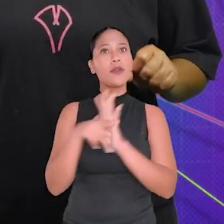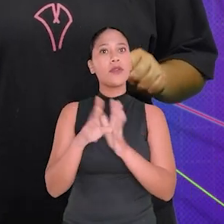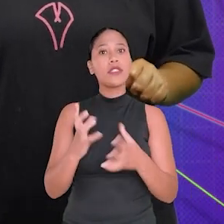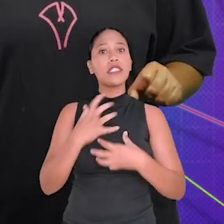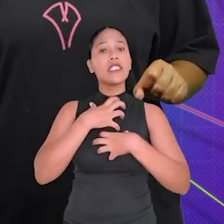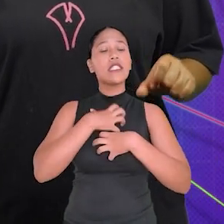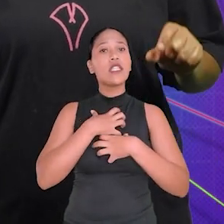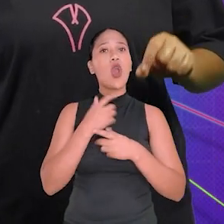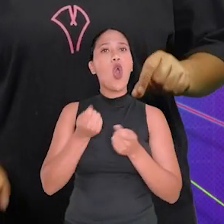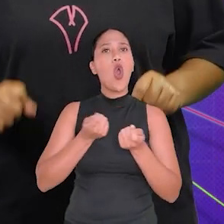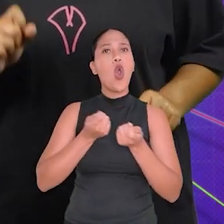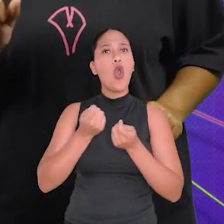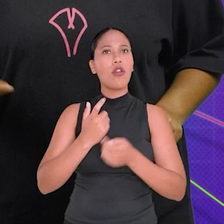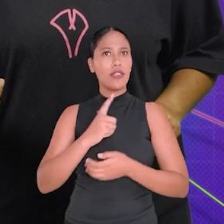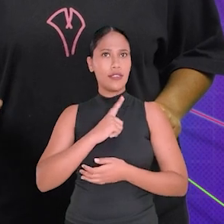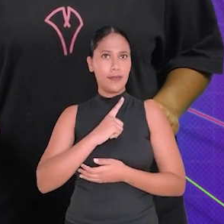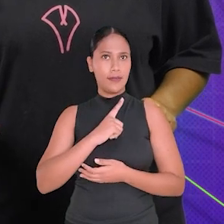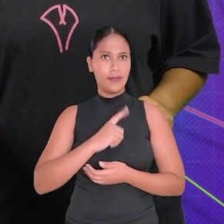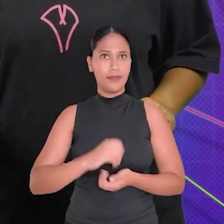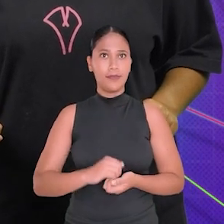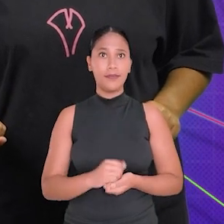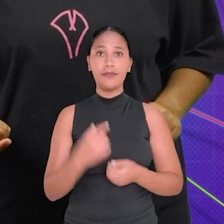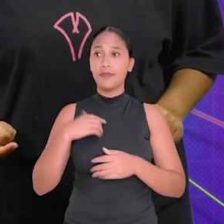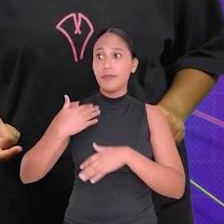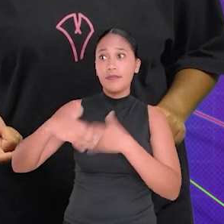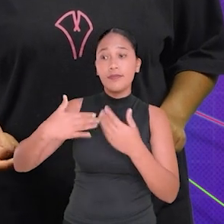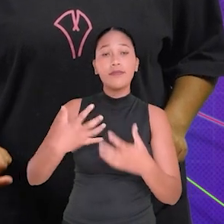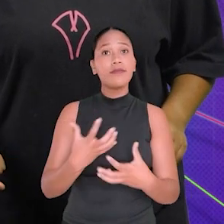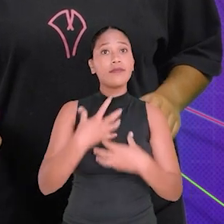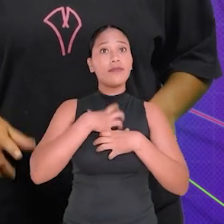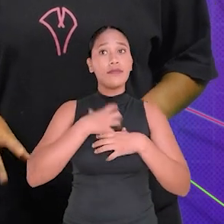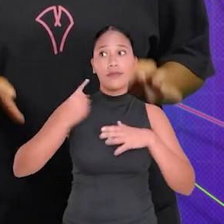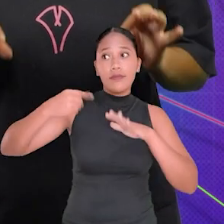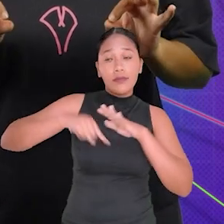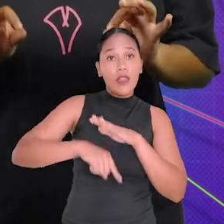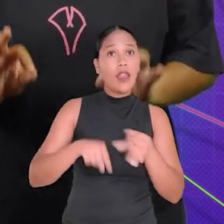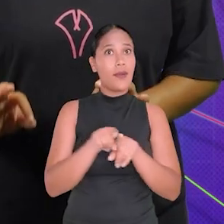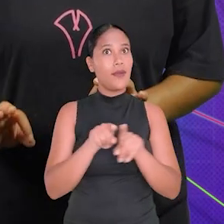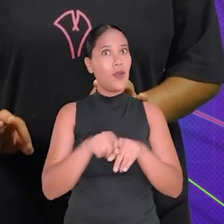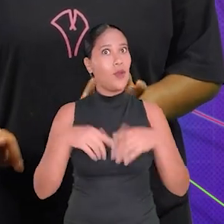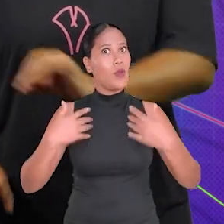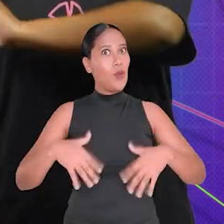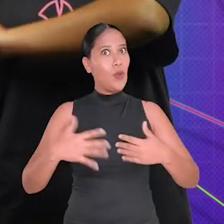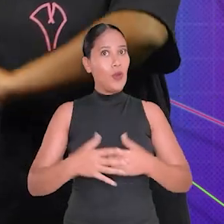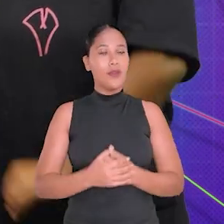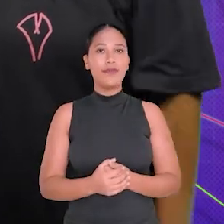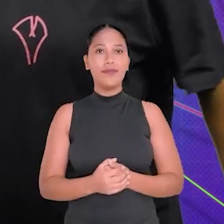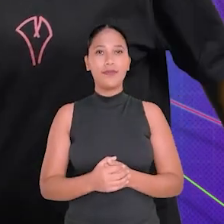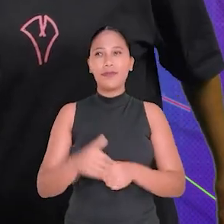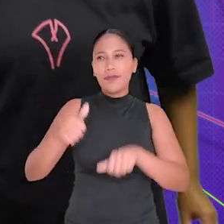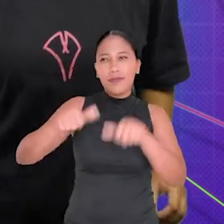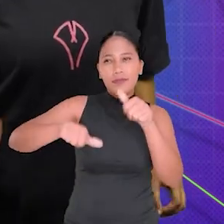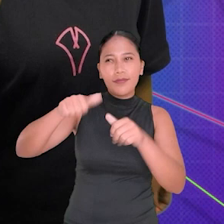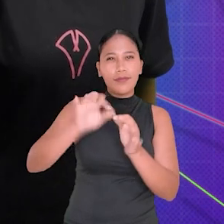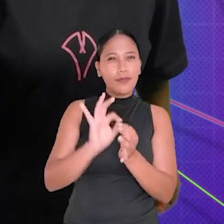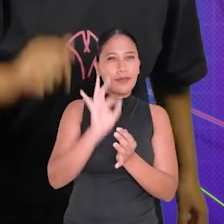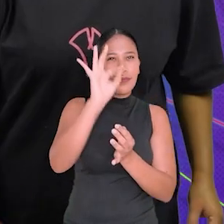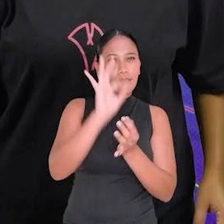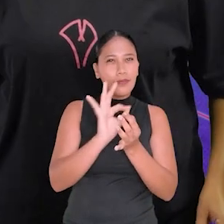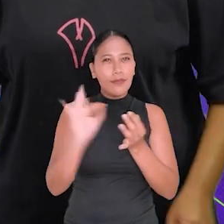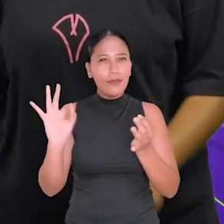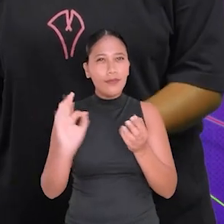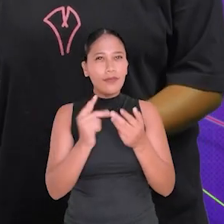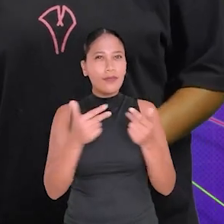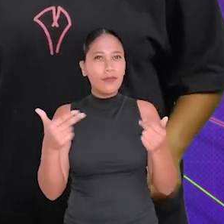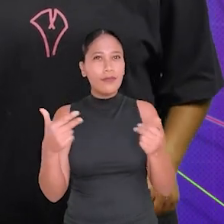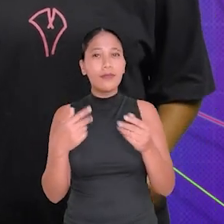variedade permite que o jogador sinta que tem controle sobre o ambiente e as situações, aumentando a sensação de imersão e engajamento. A análise da